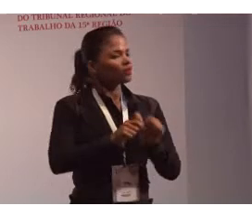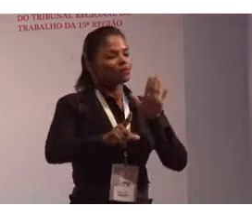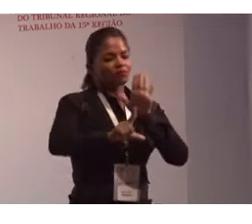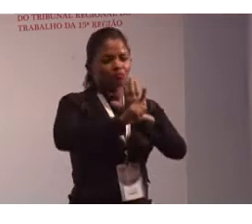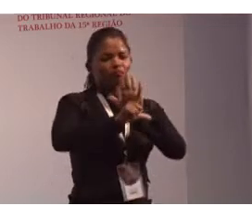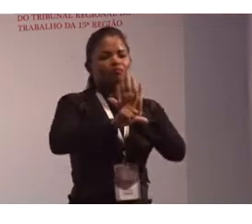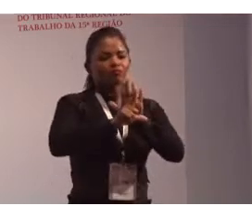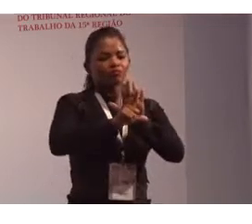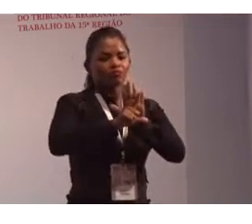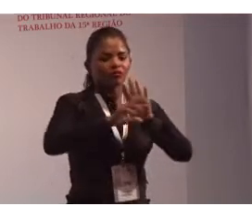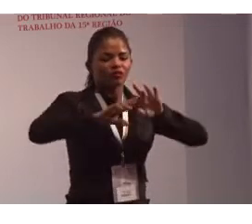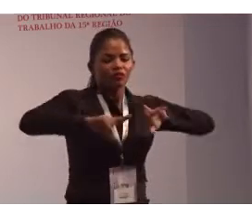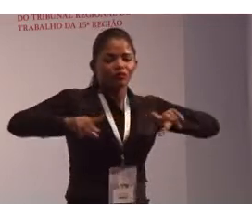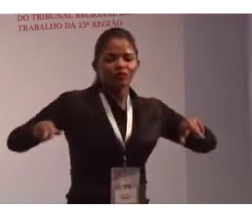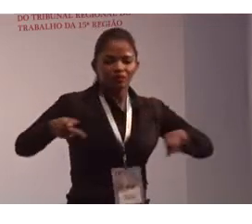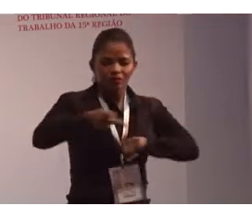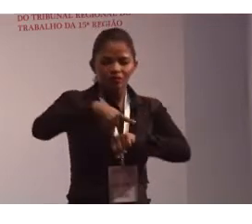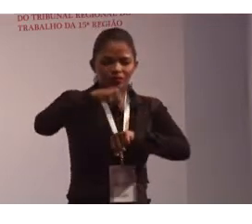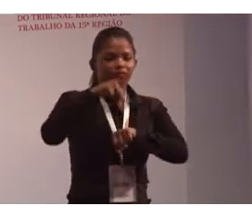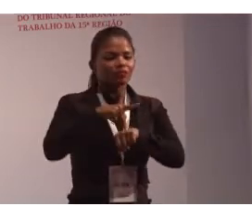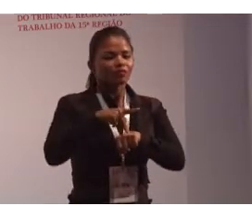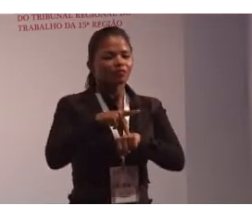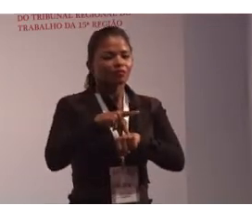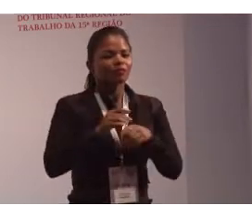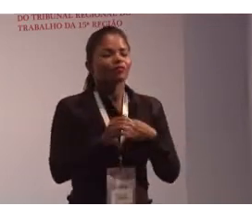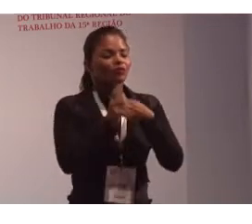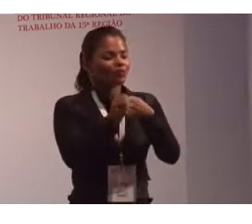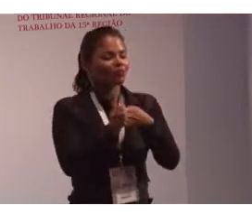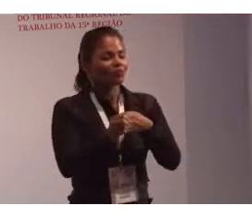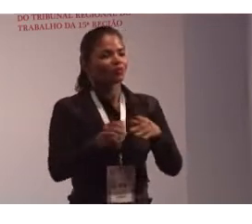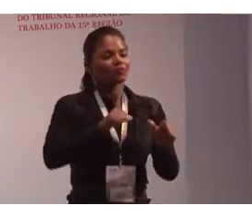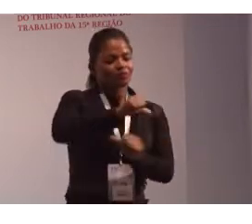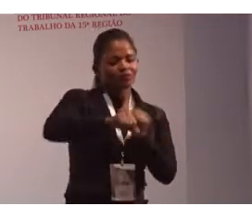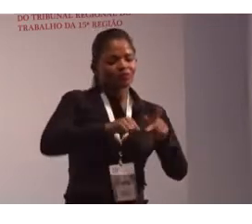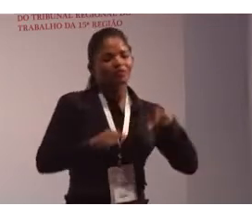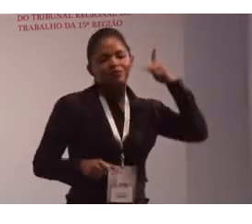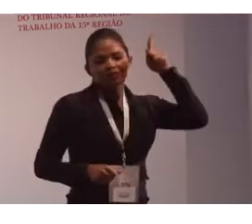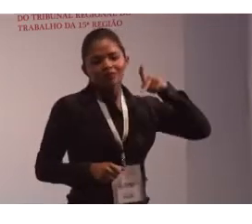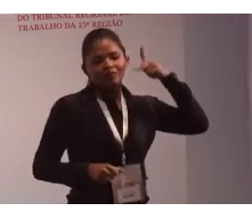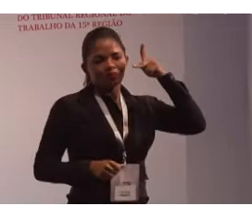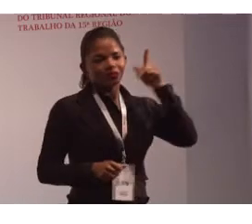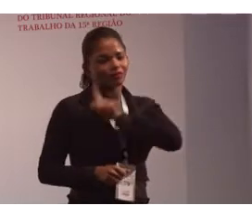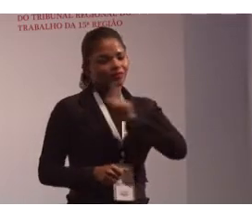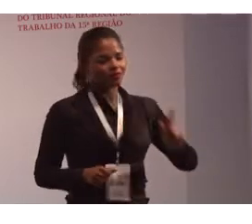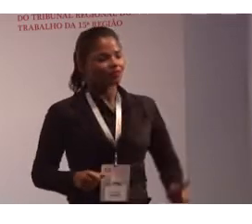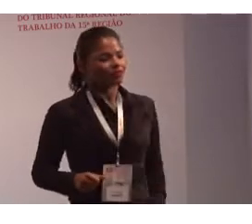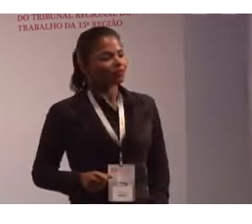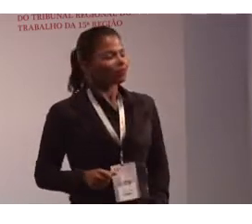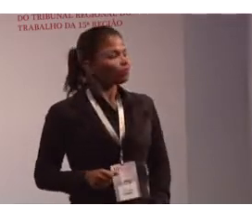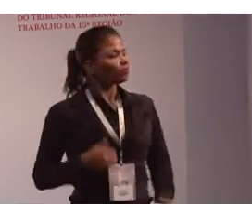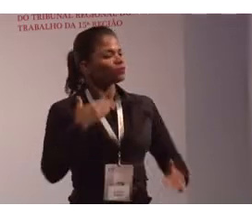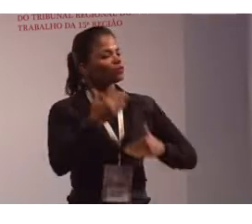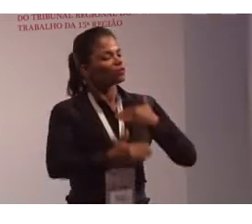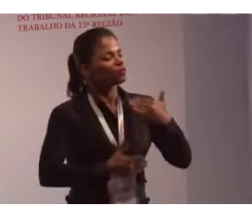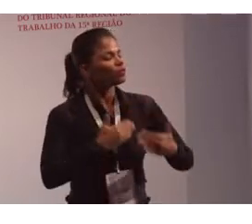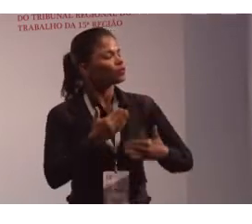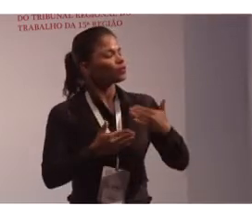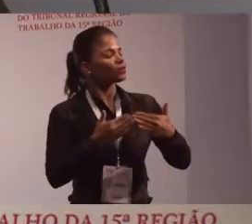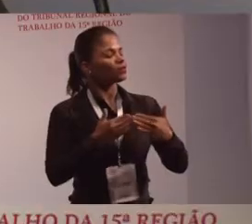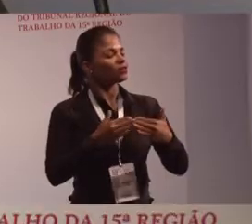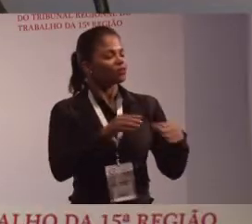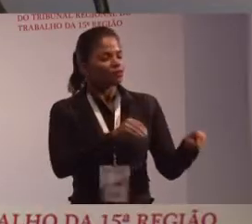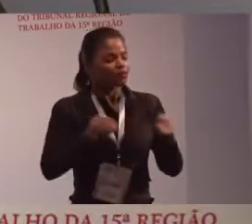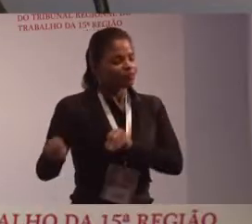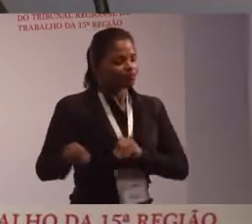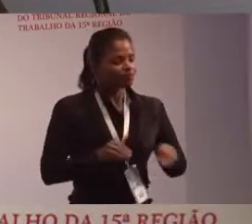legislações de diferentes países, né, que acompanham as mudanças das políticas governamentais, e dos processos migratórios.